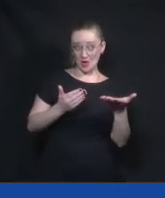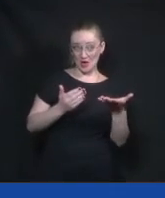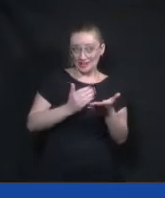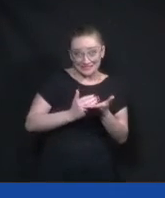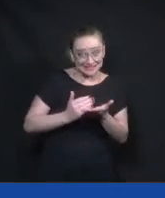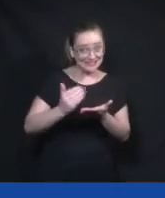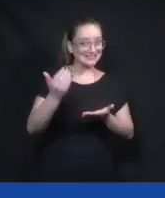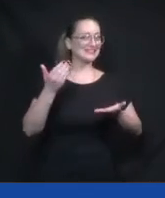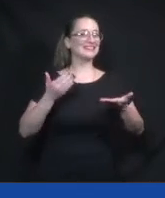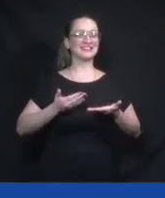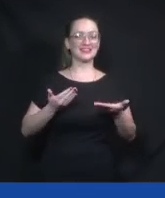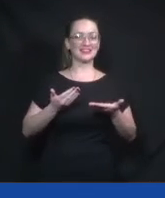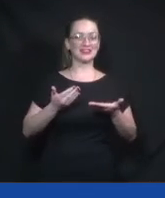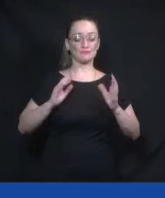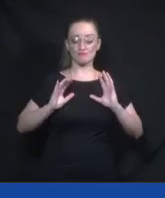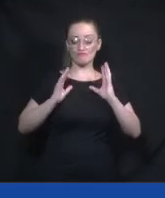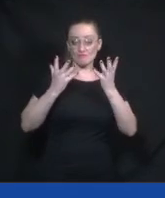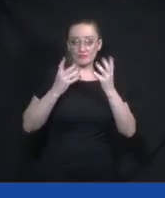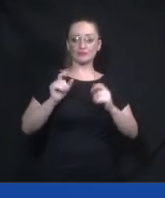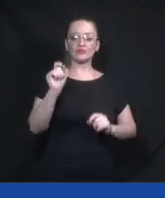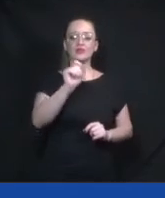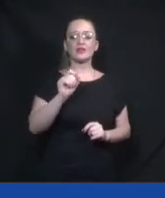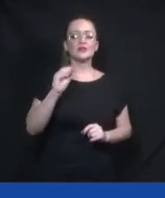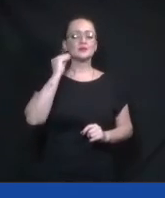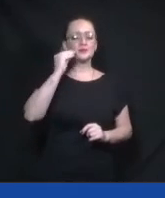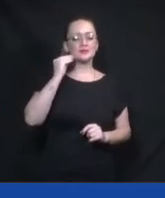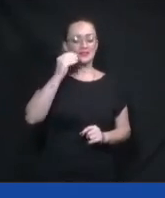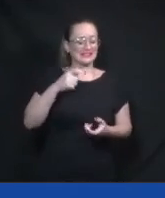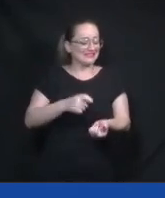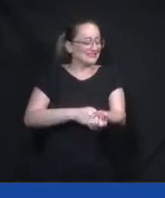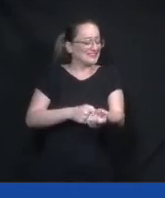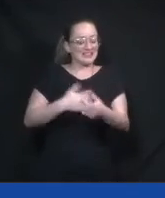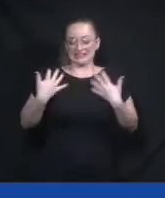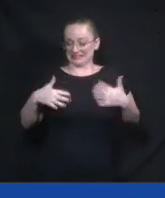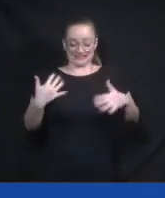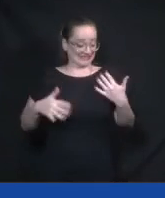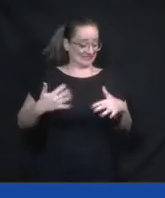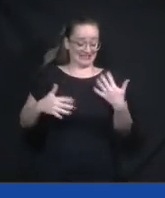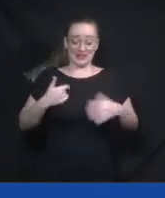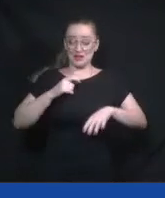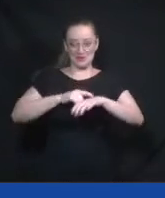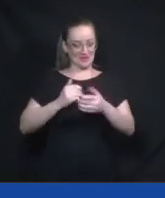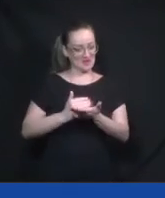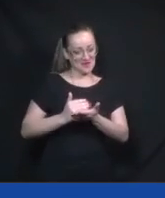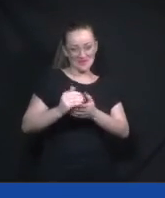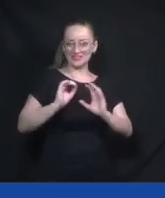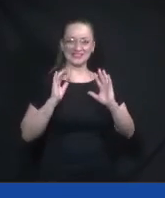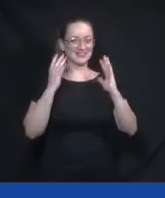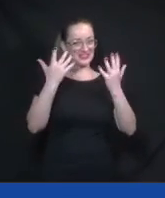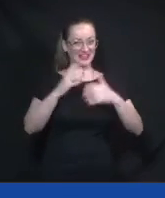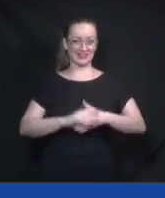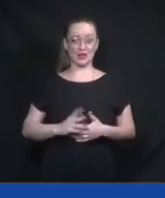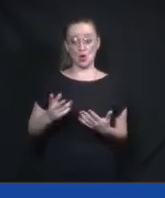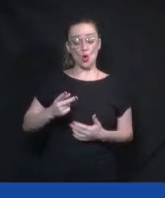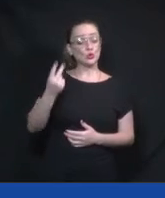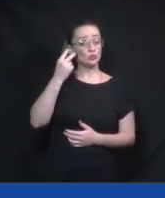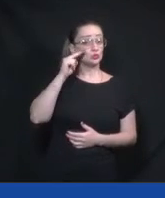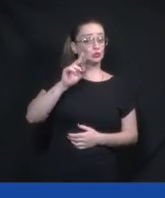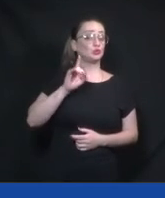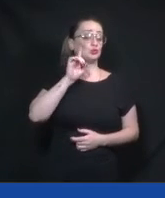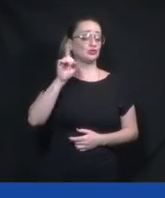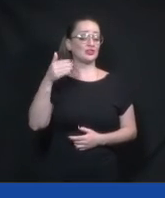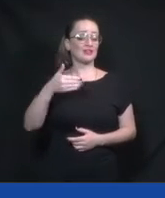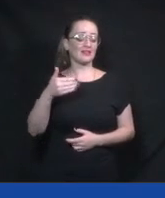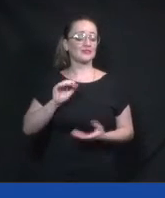a partir de agora, tá vendo? Até quem tem experiência, né? Fica nervosa, fica tensa quando vai abrir um evento, segundo dia do